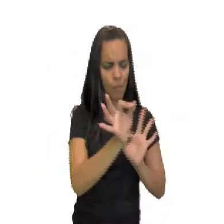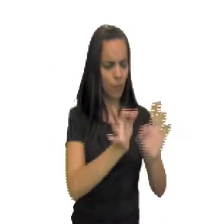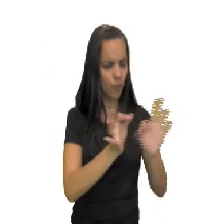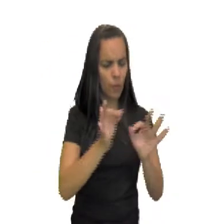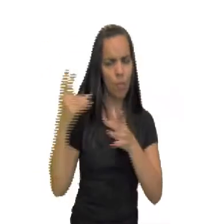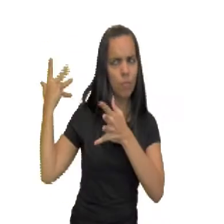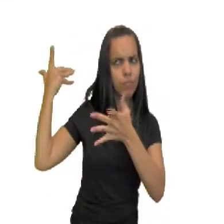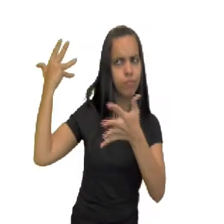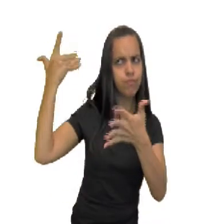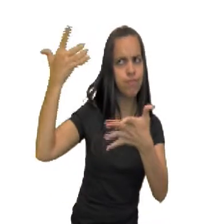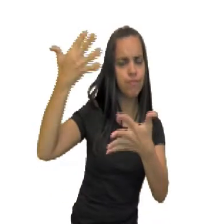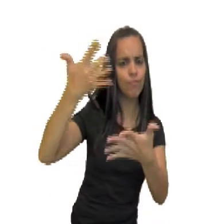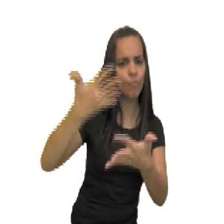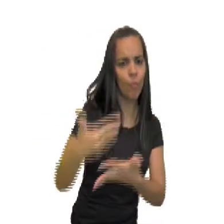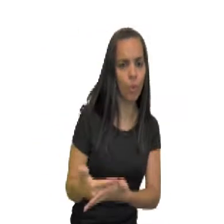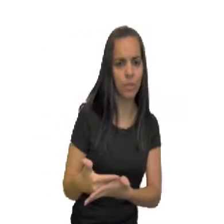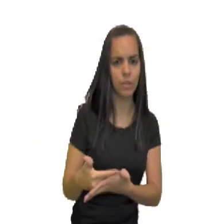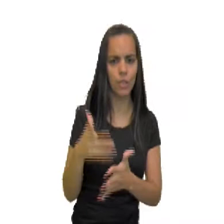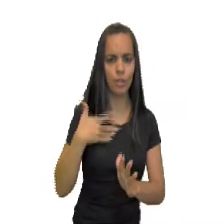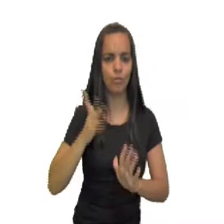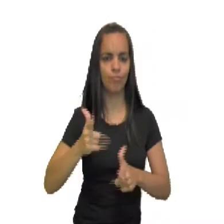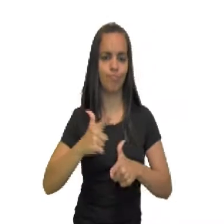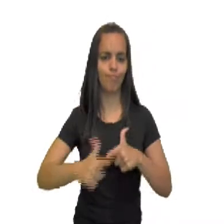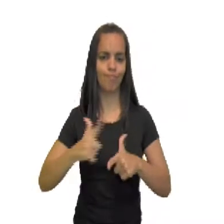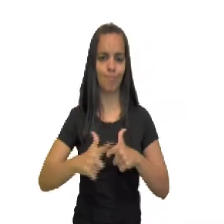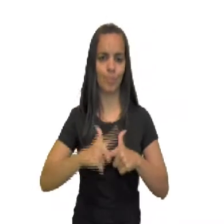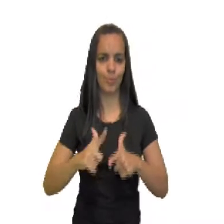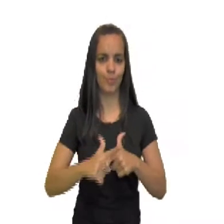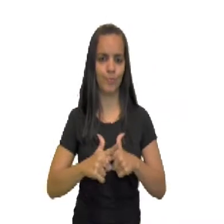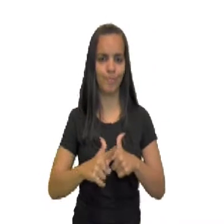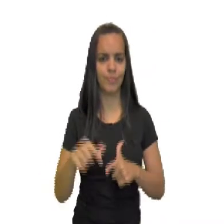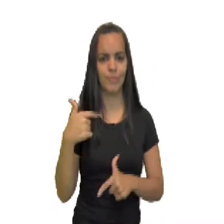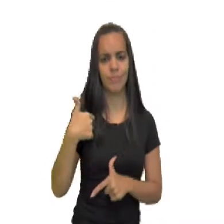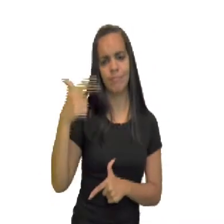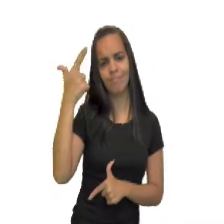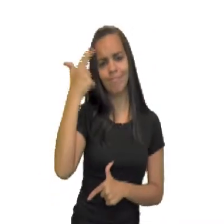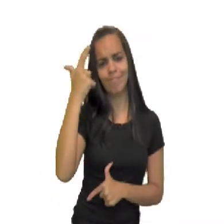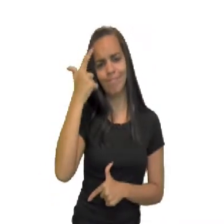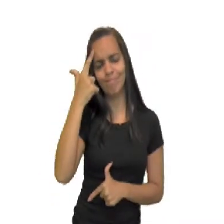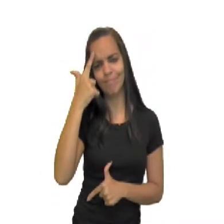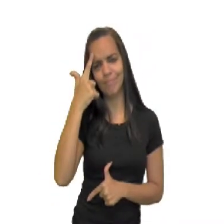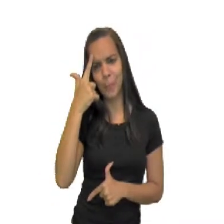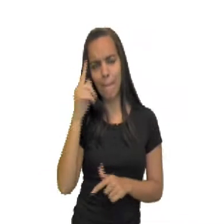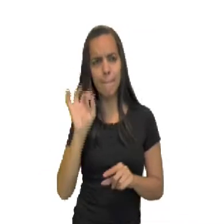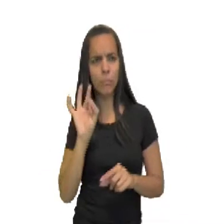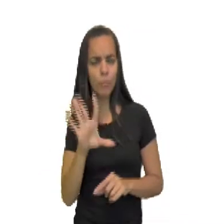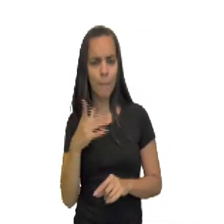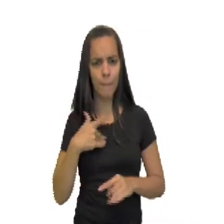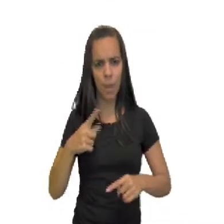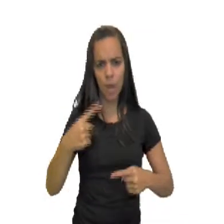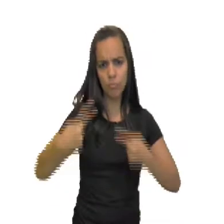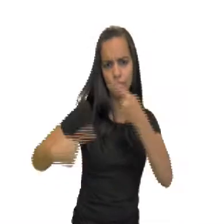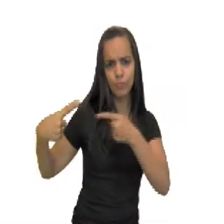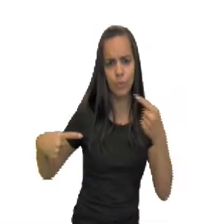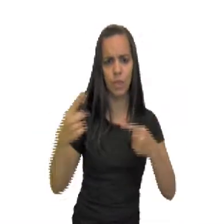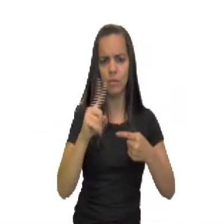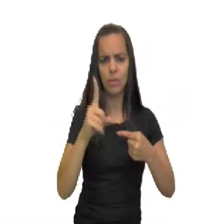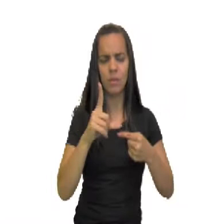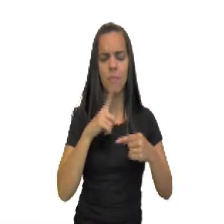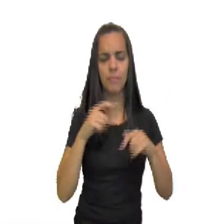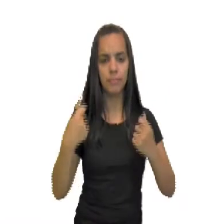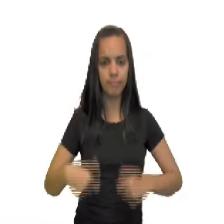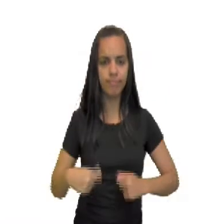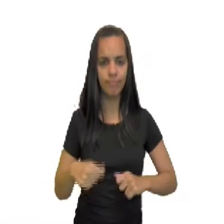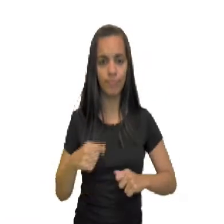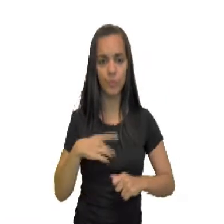trouxe até aqui, já é um problema, obviamente, não pela discussão, que além de necessária, é